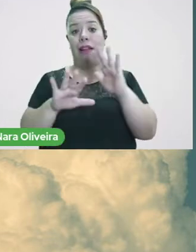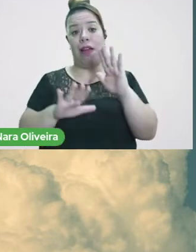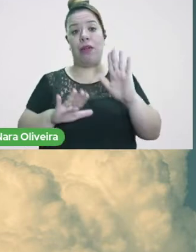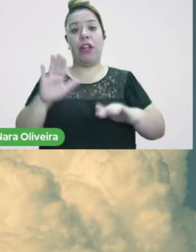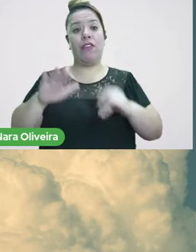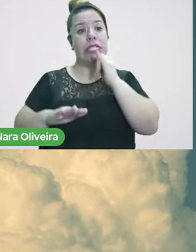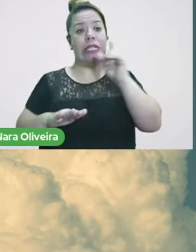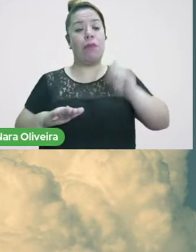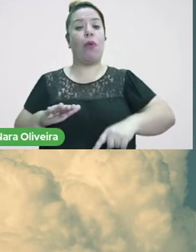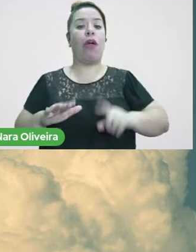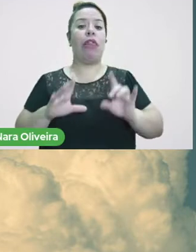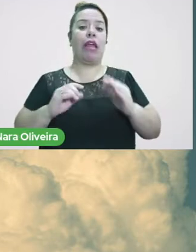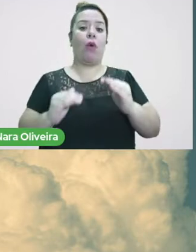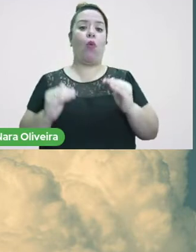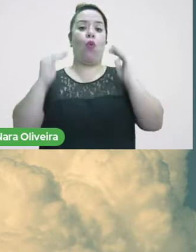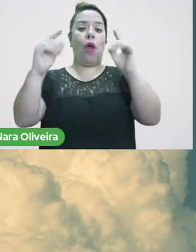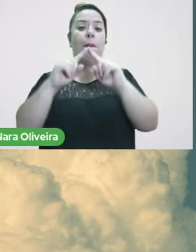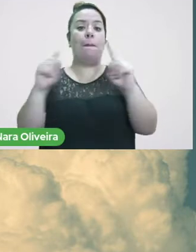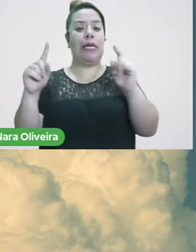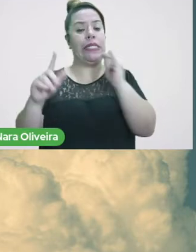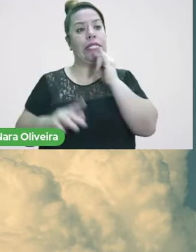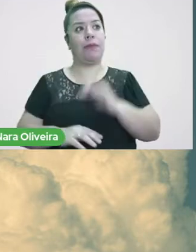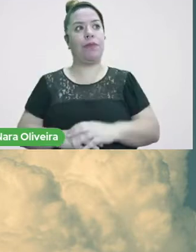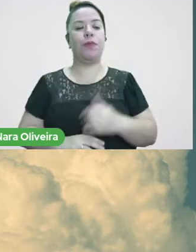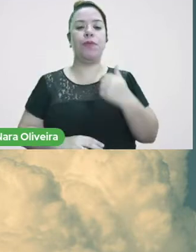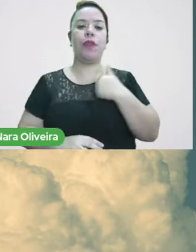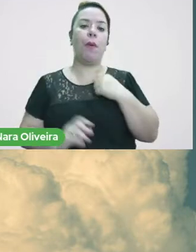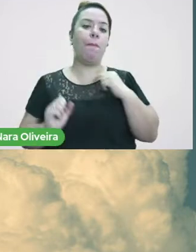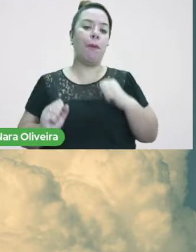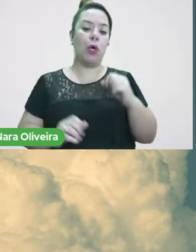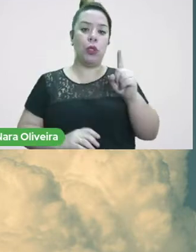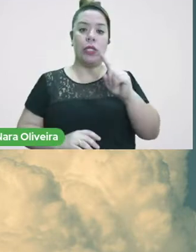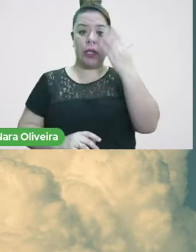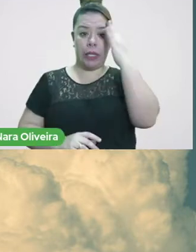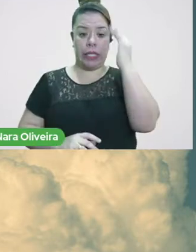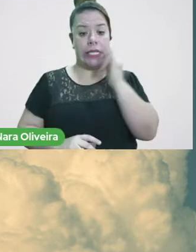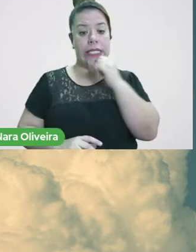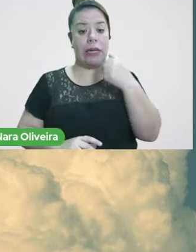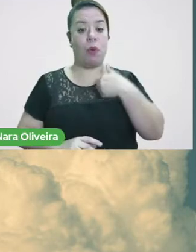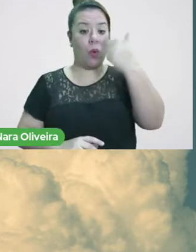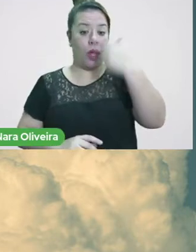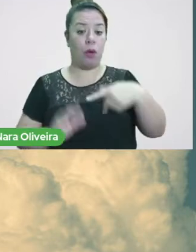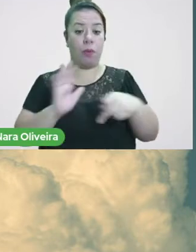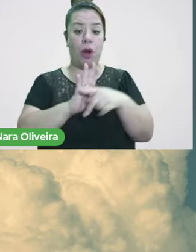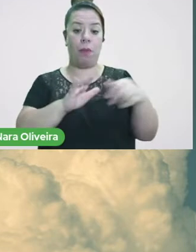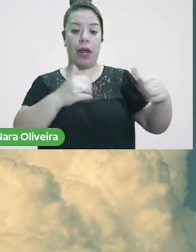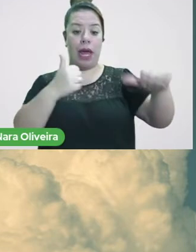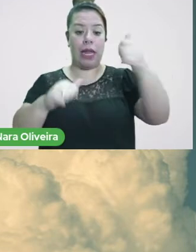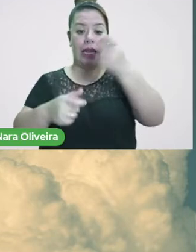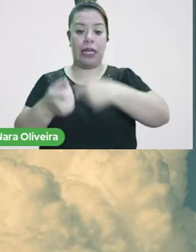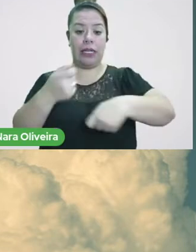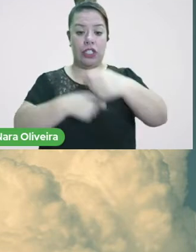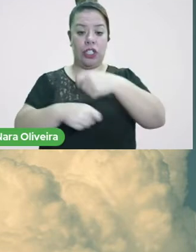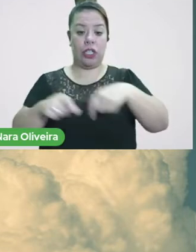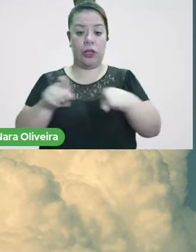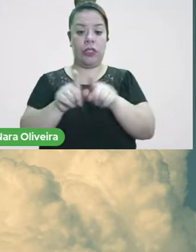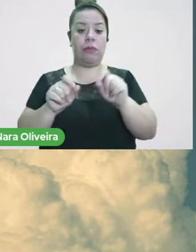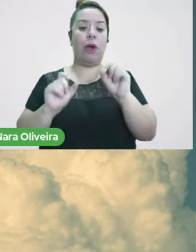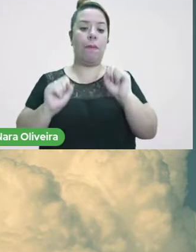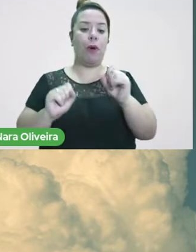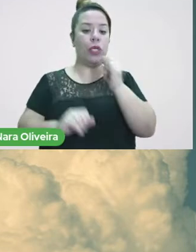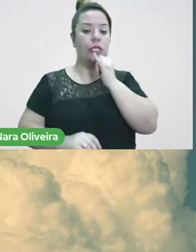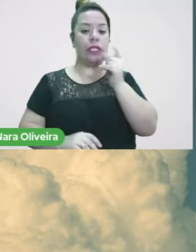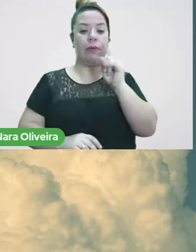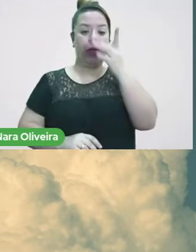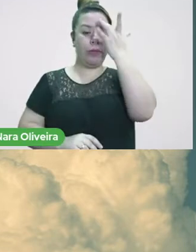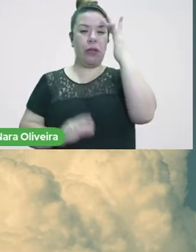Eu posso não entender, eu, como analista de negócio, eu posso não saber especificamente como fazer uma cobertura